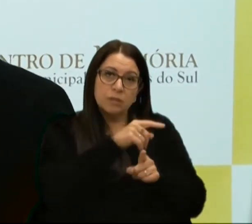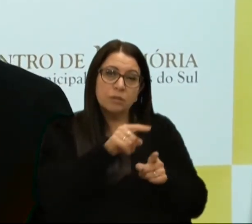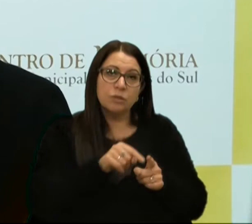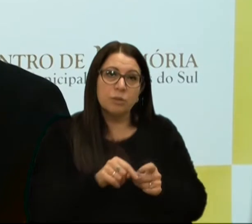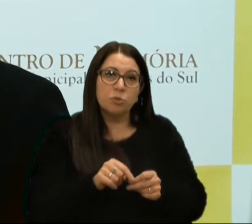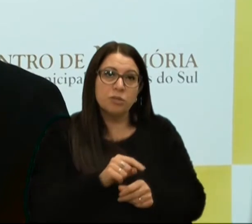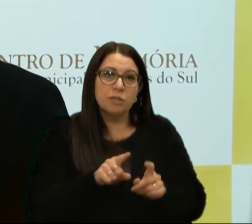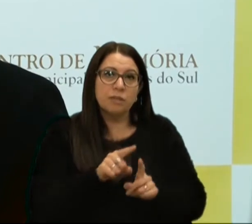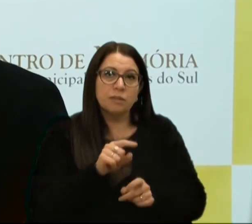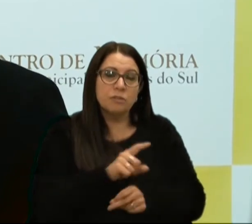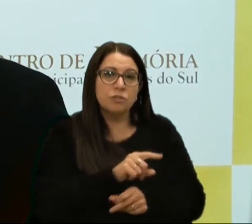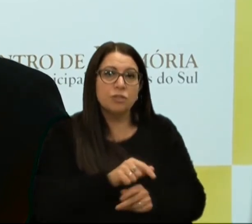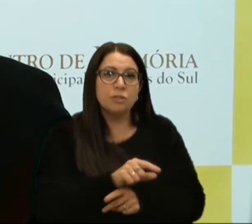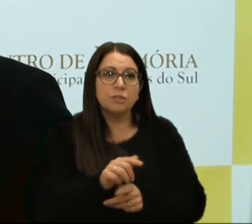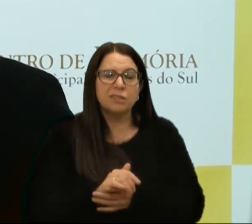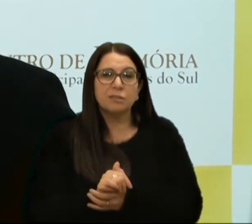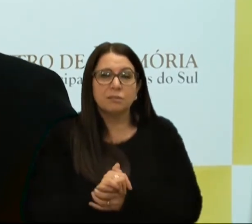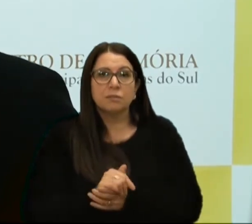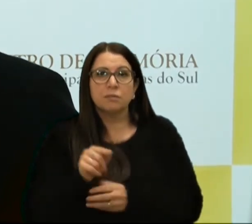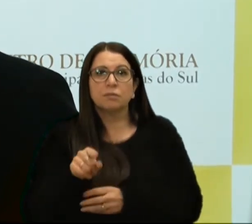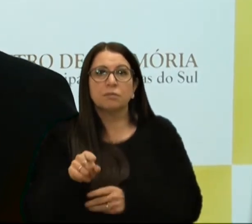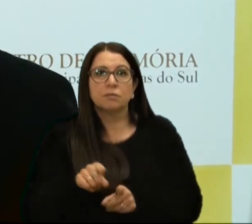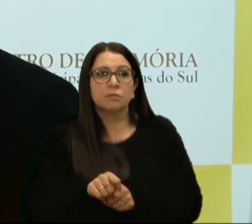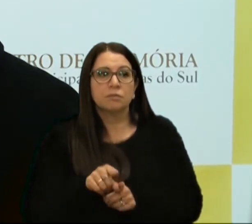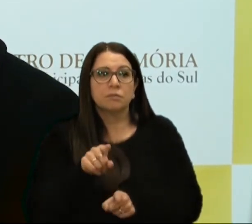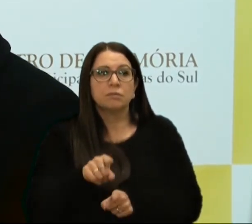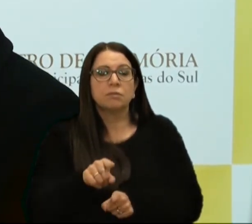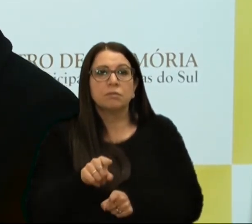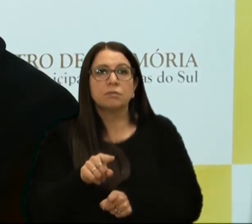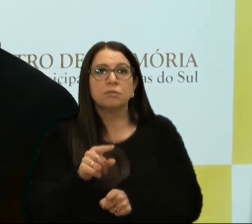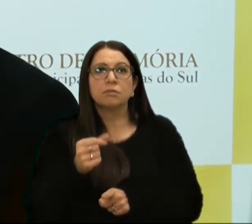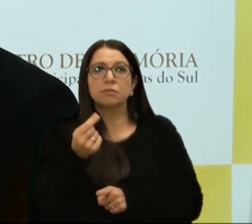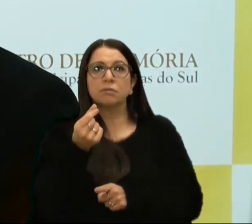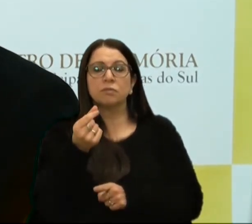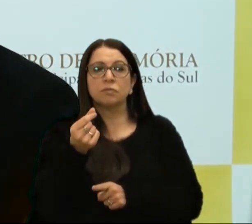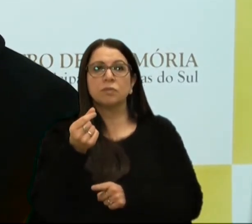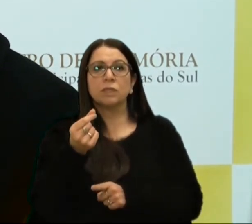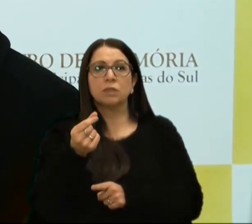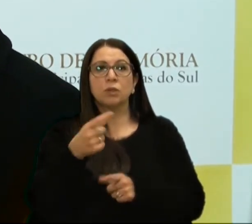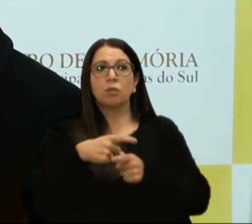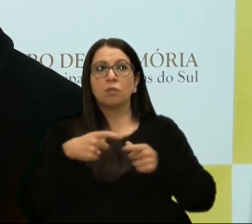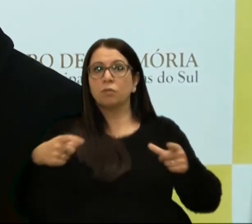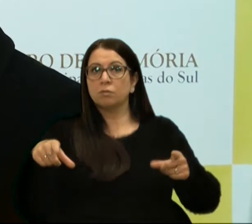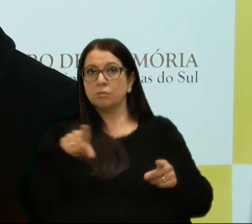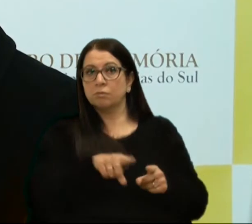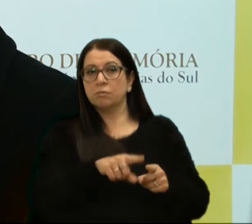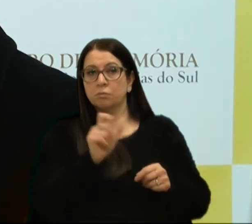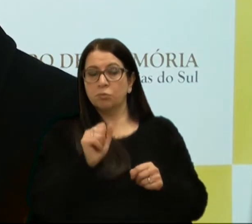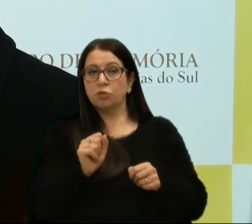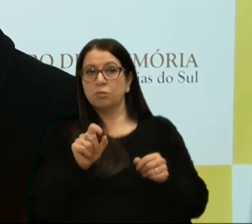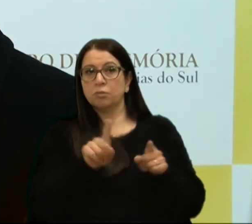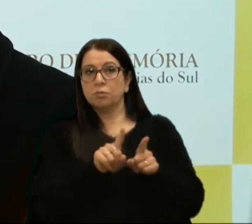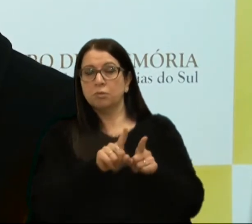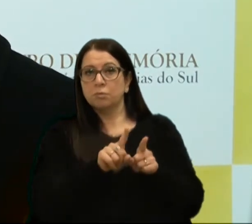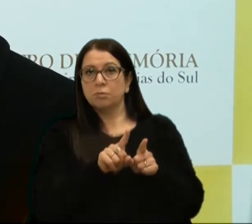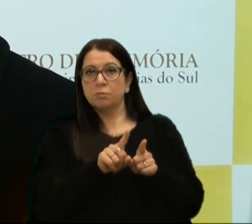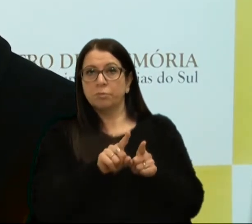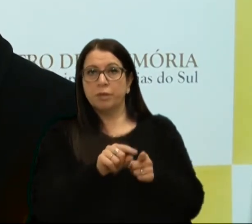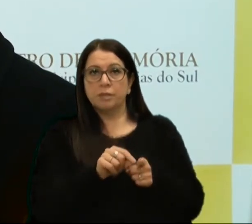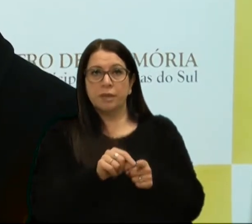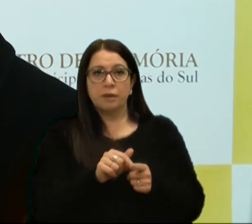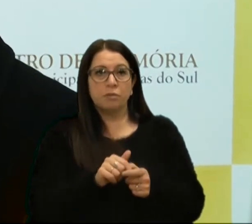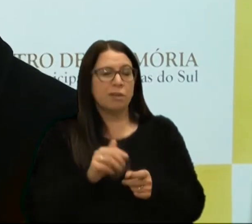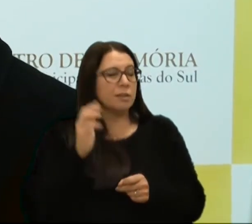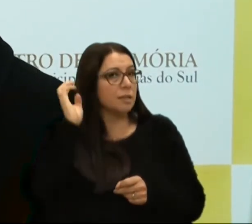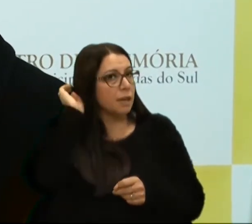independente das suas pastas, mas é um valor volumoso e por isso é necessário que o